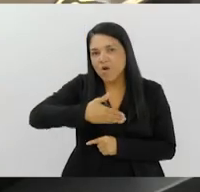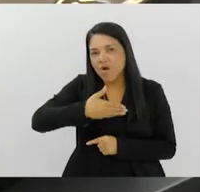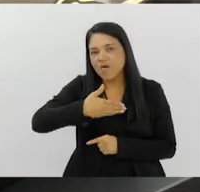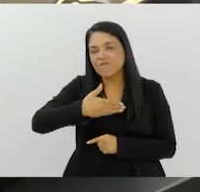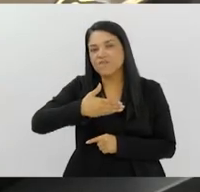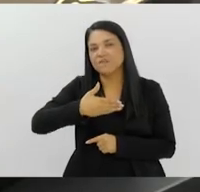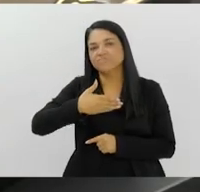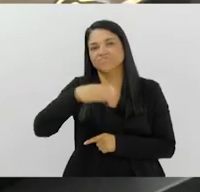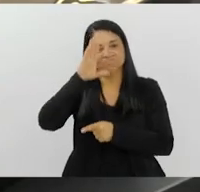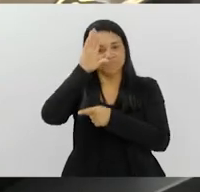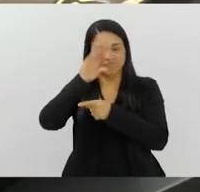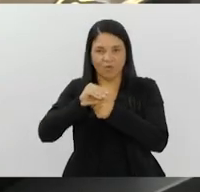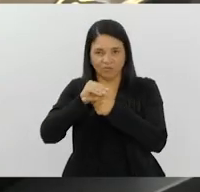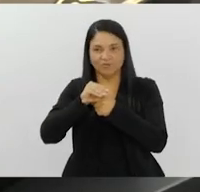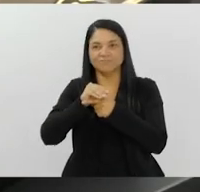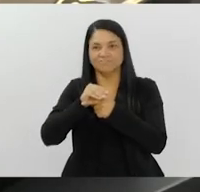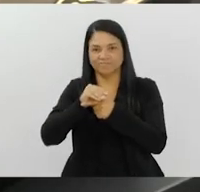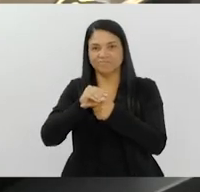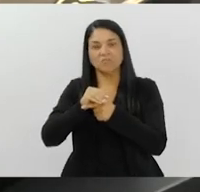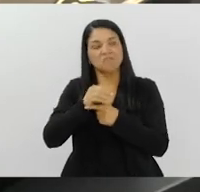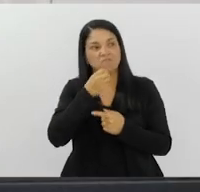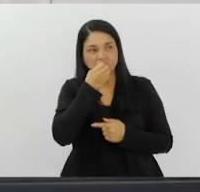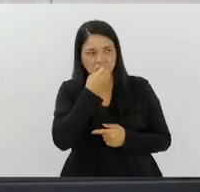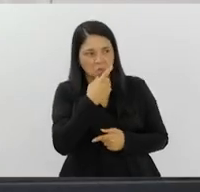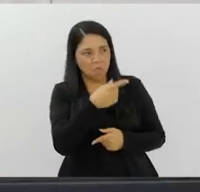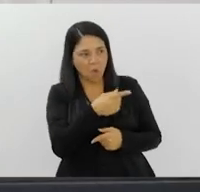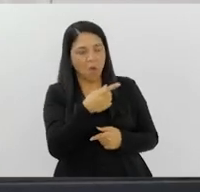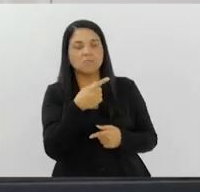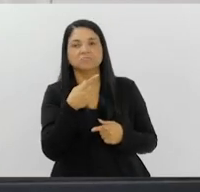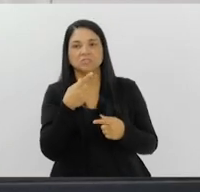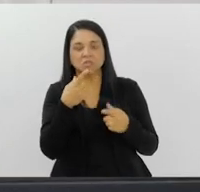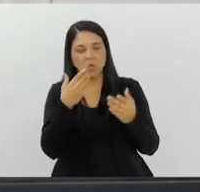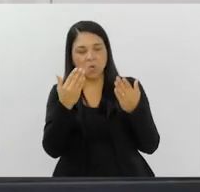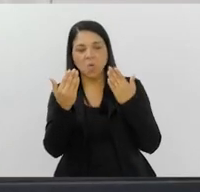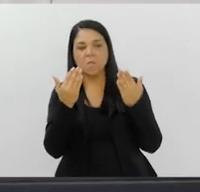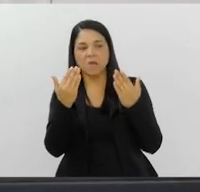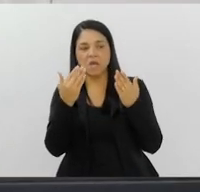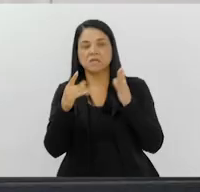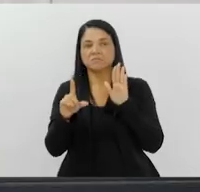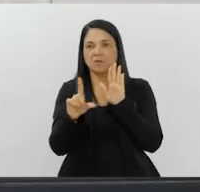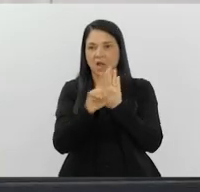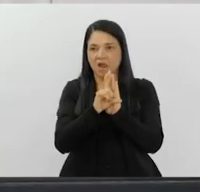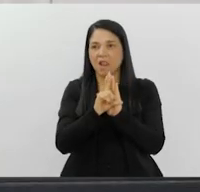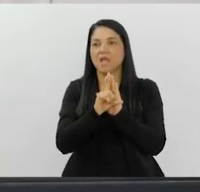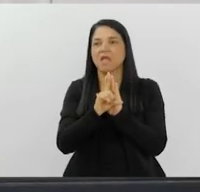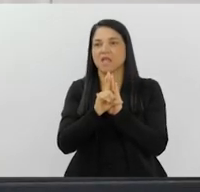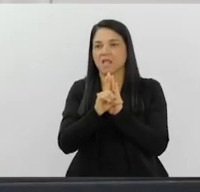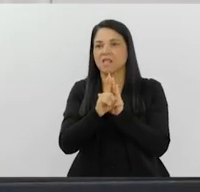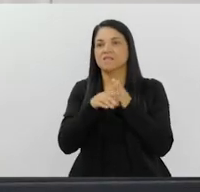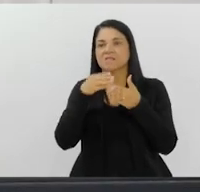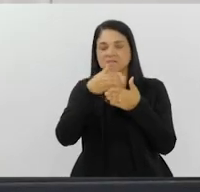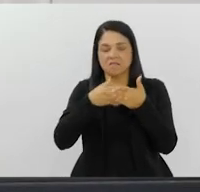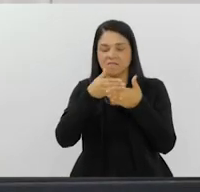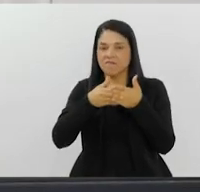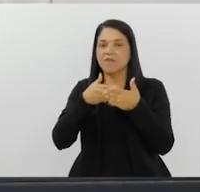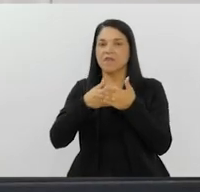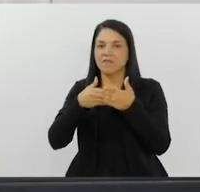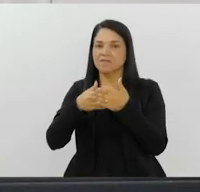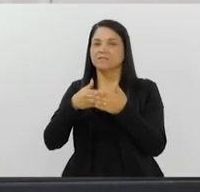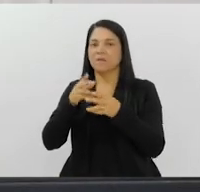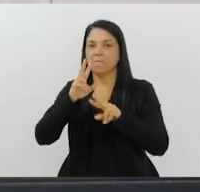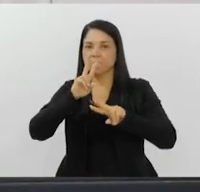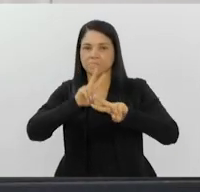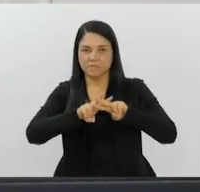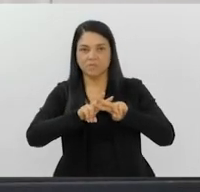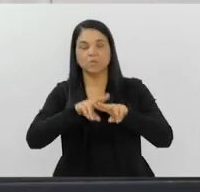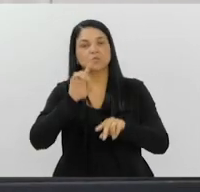alerta positivo de rec fez bem fazer o a a comparação disso com a nossa lei de que Veda prisão por R de reconhecimento